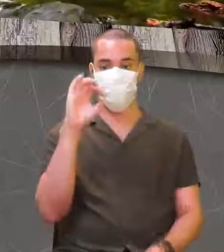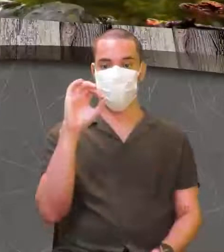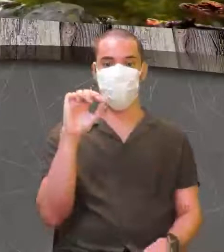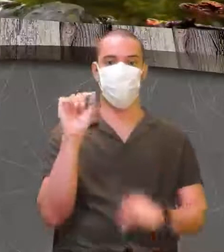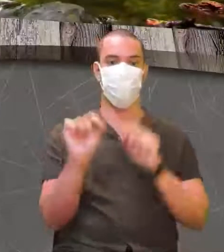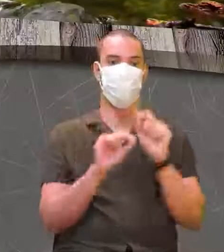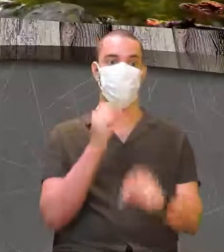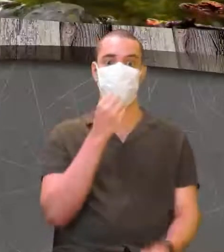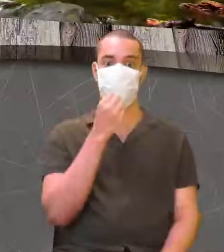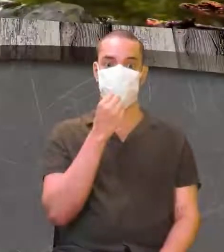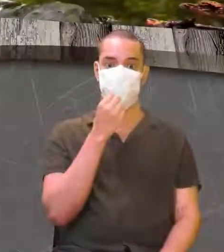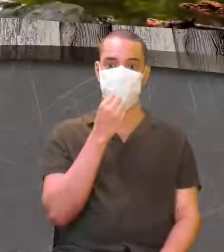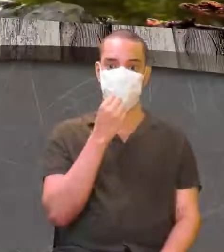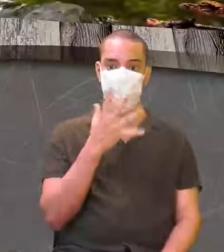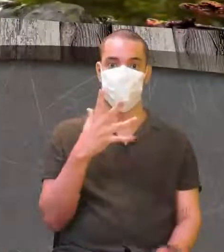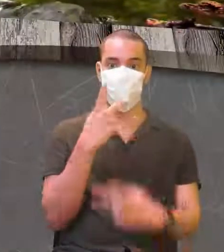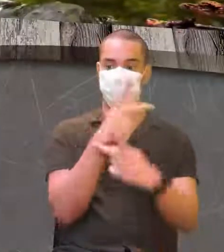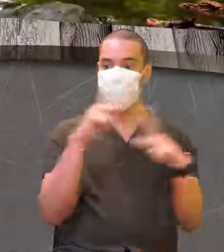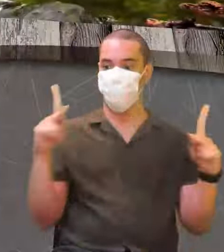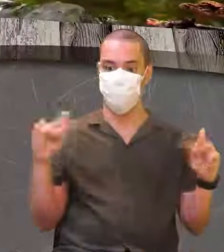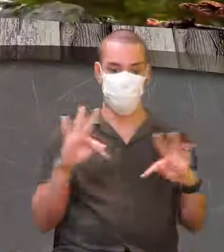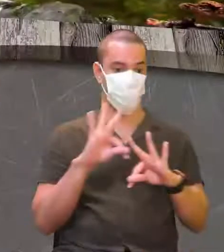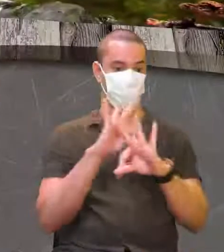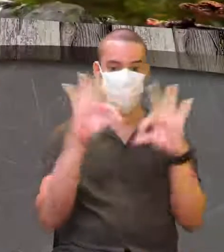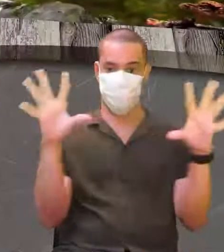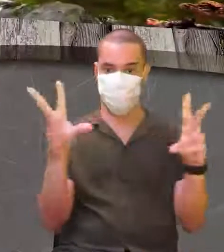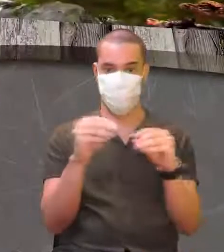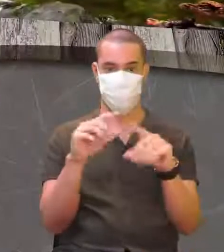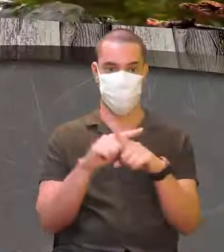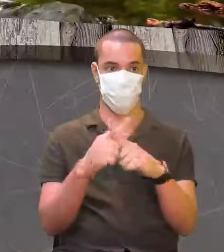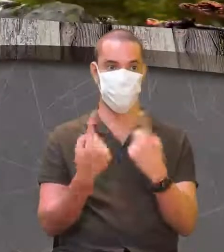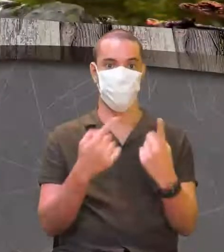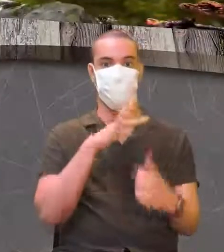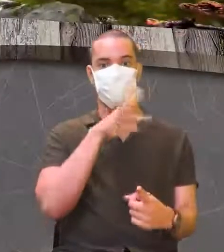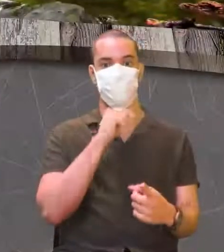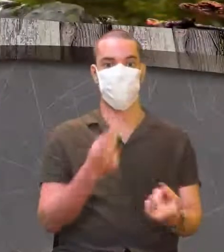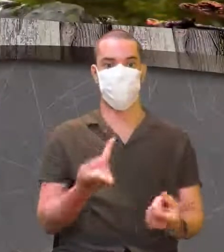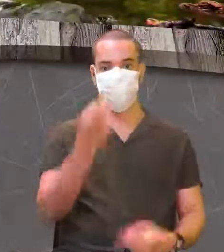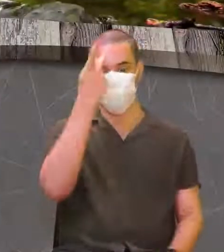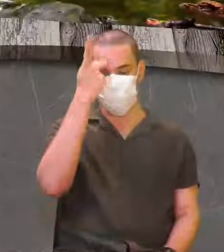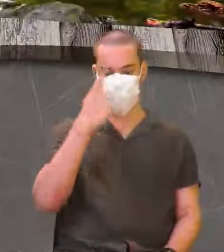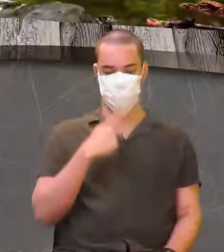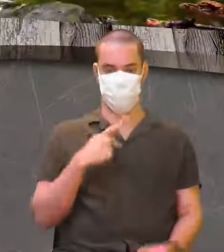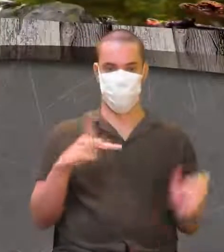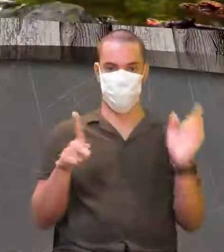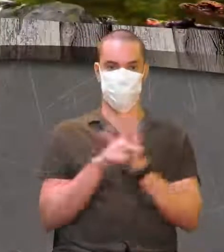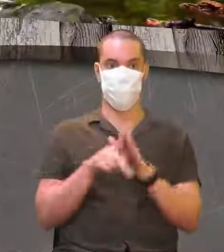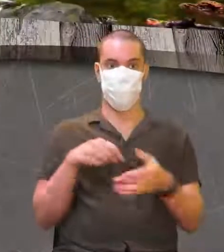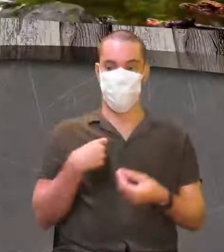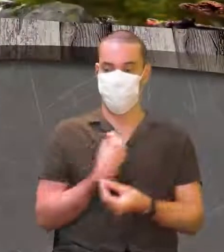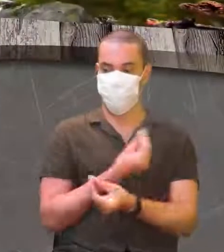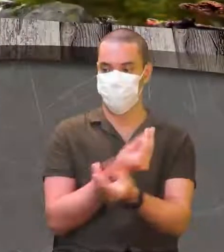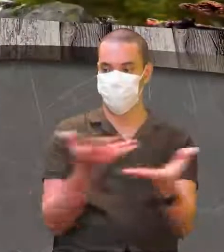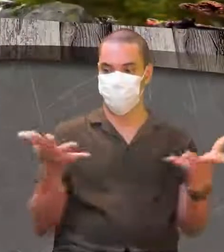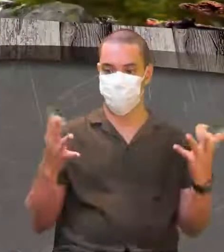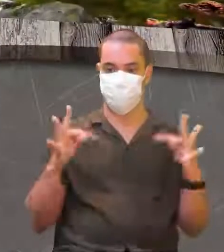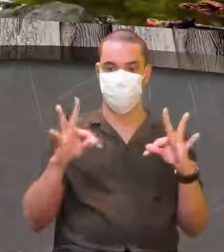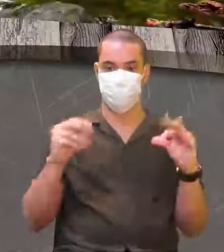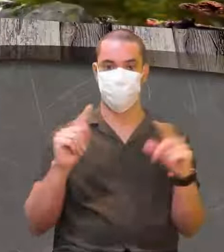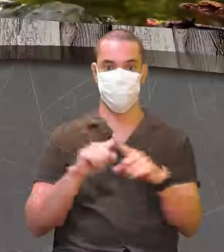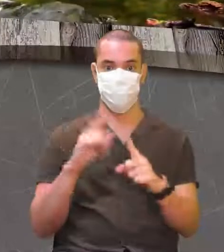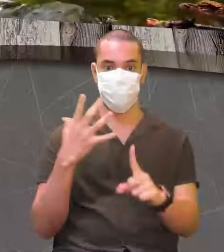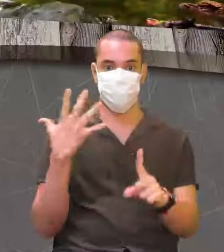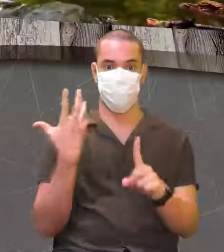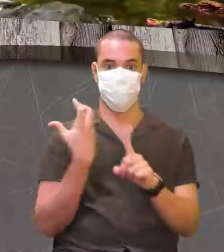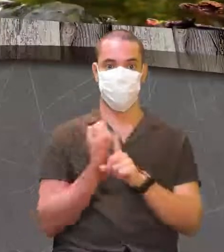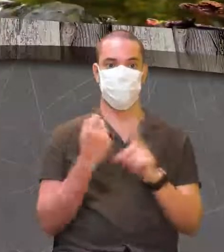ele é bom para os outros, né? Principalmente o O negativo, ele é bom para os outros, mas é ruim para si. Ele doa para todos, mas ele só